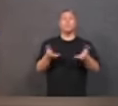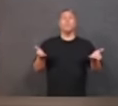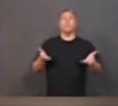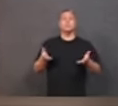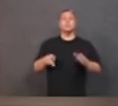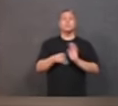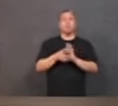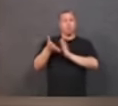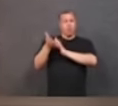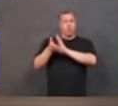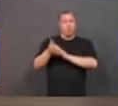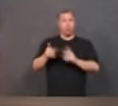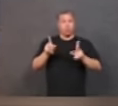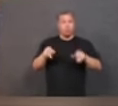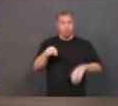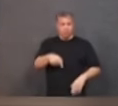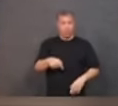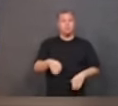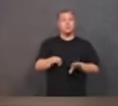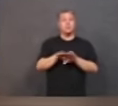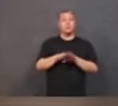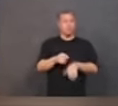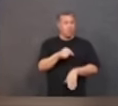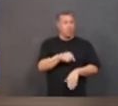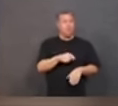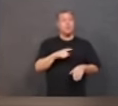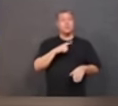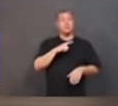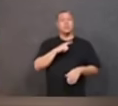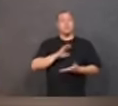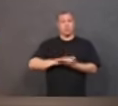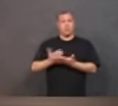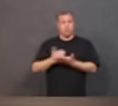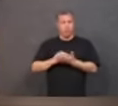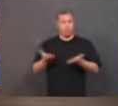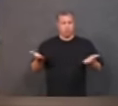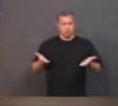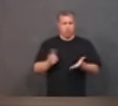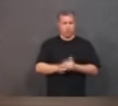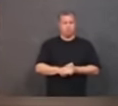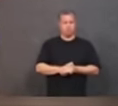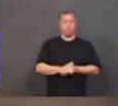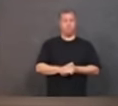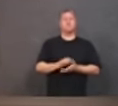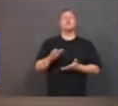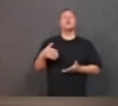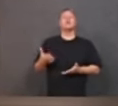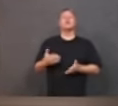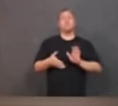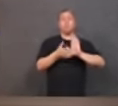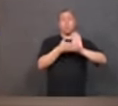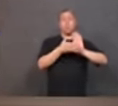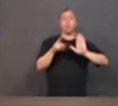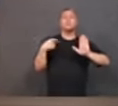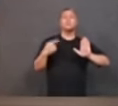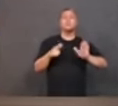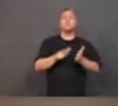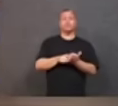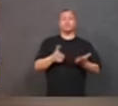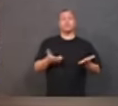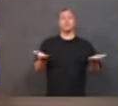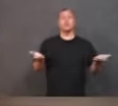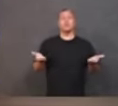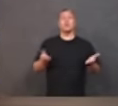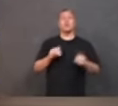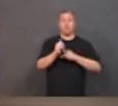aqui no debate. Mas é preciso fazer muito mais, professor Elvésio. Por isso que nós propomos em nossa carta-programa, à disposição na